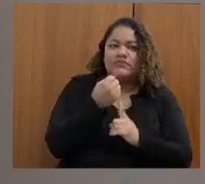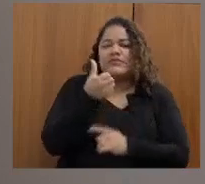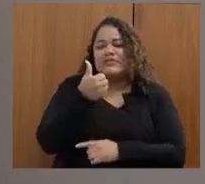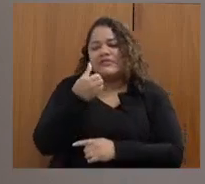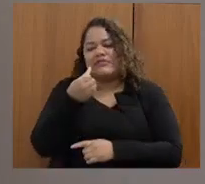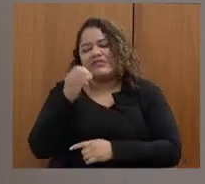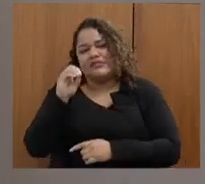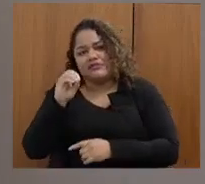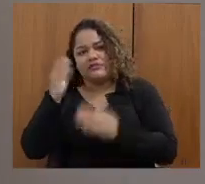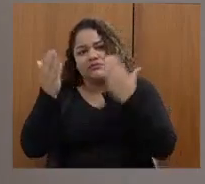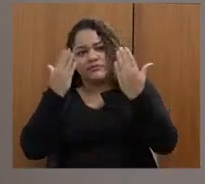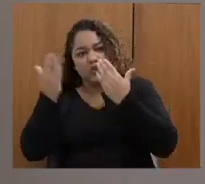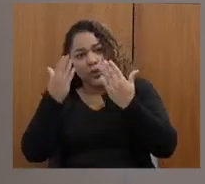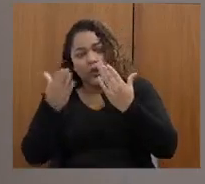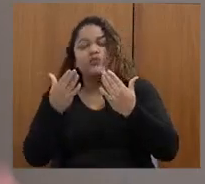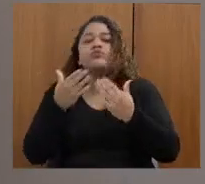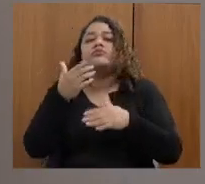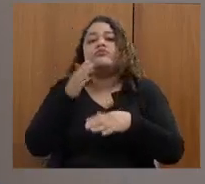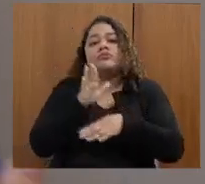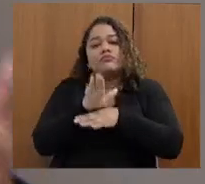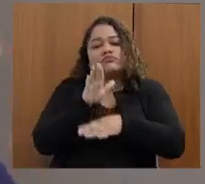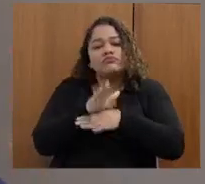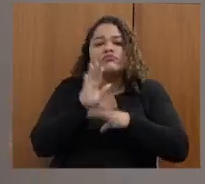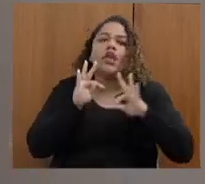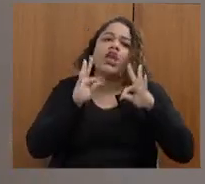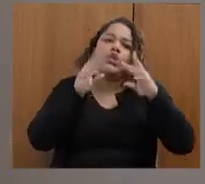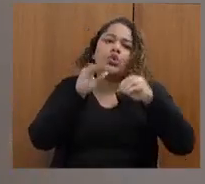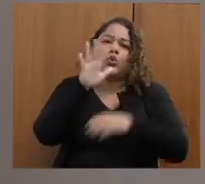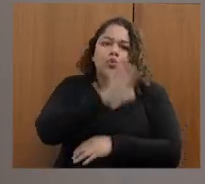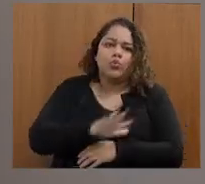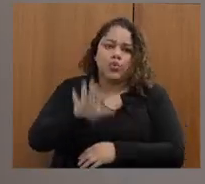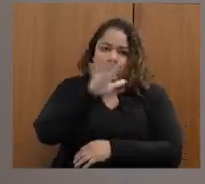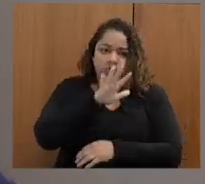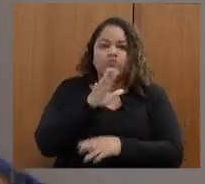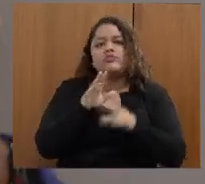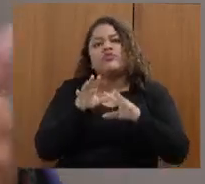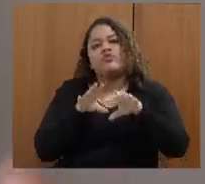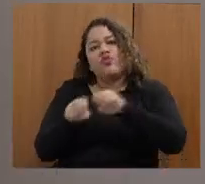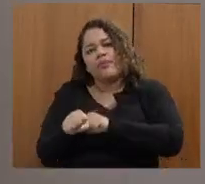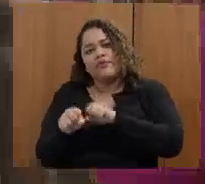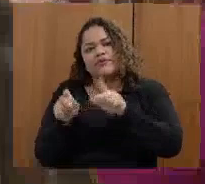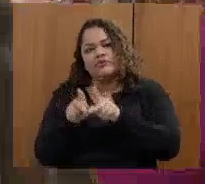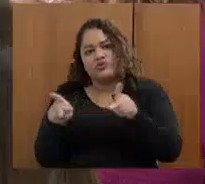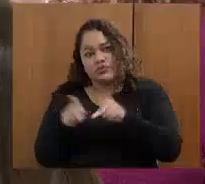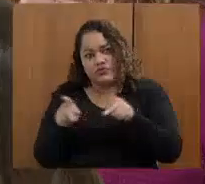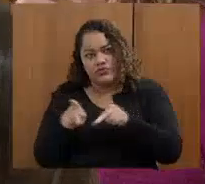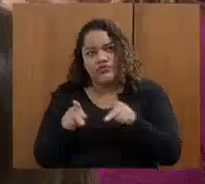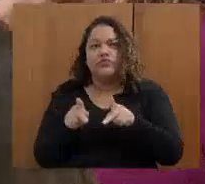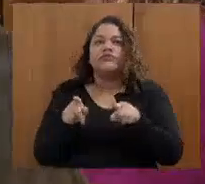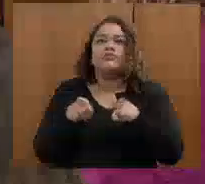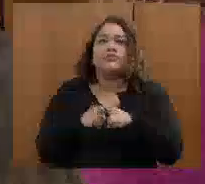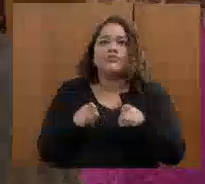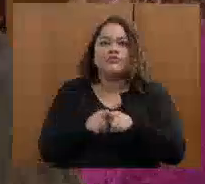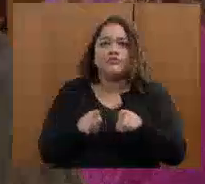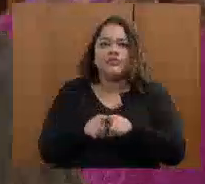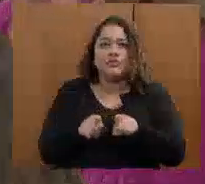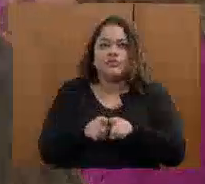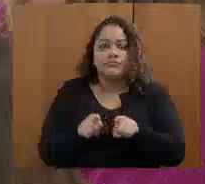atuar de forma coletiva à nossa rede com formação dos nossos professores formação e